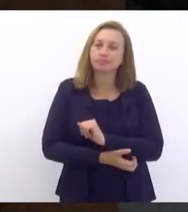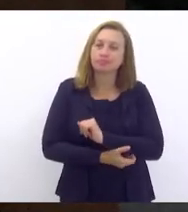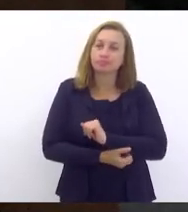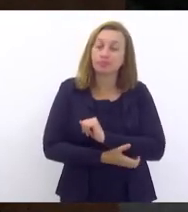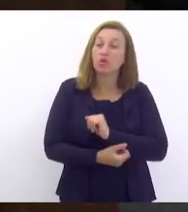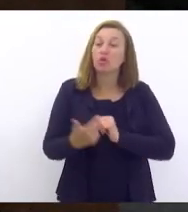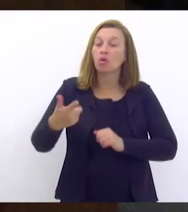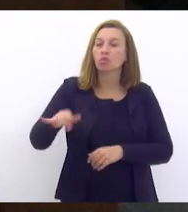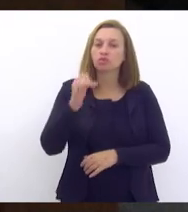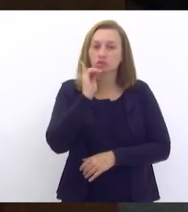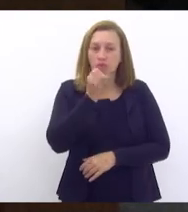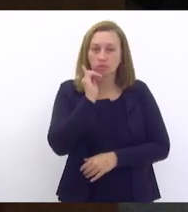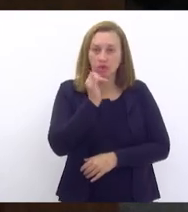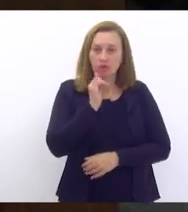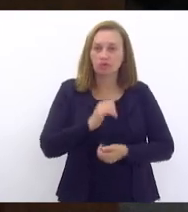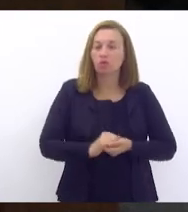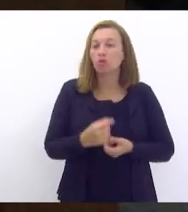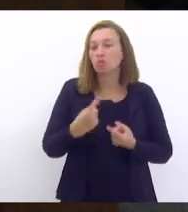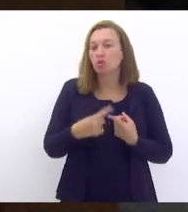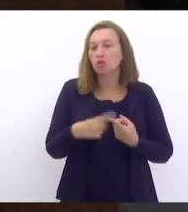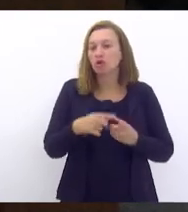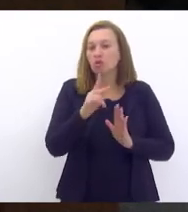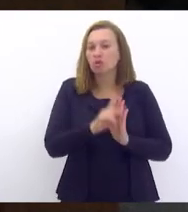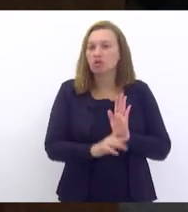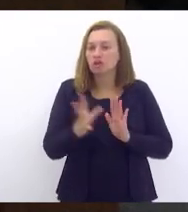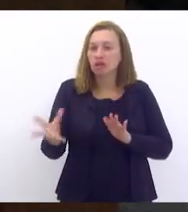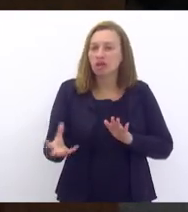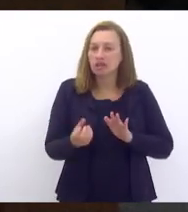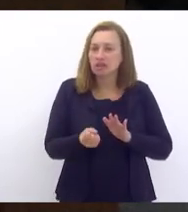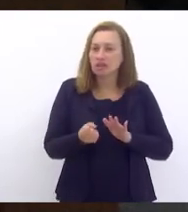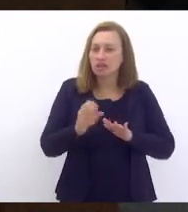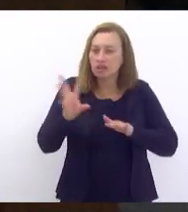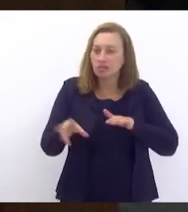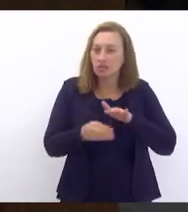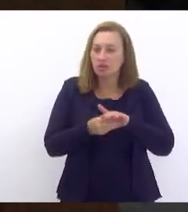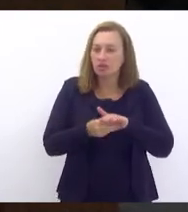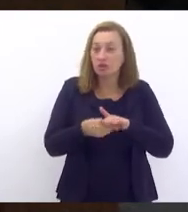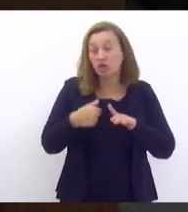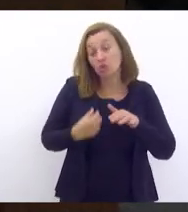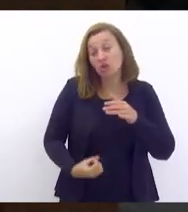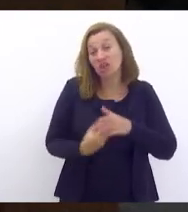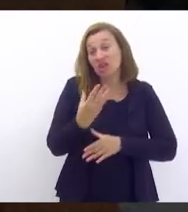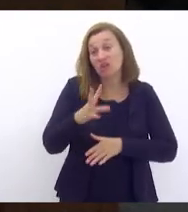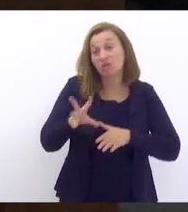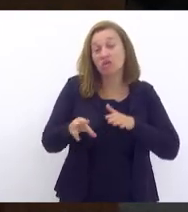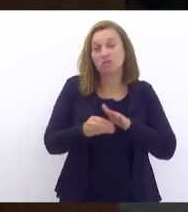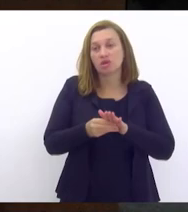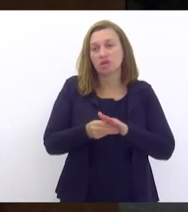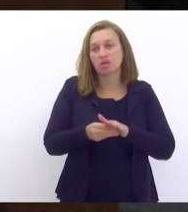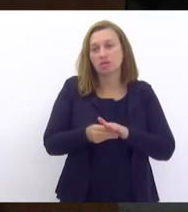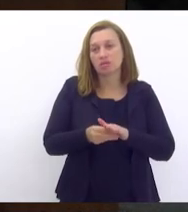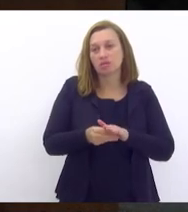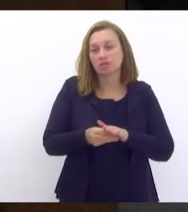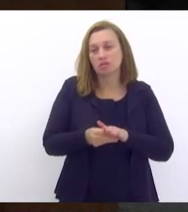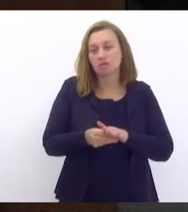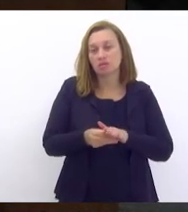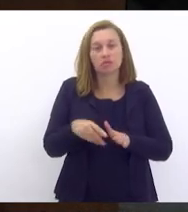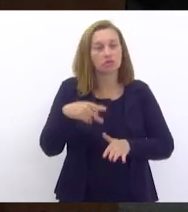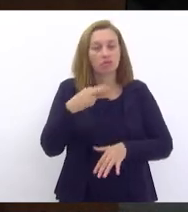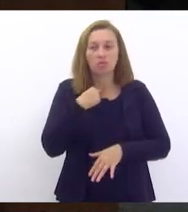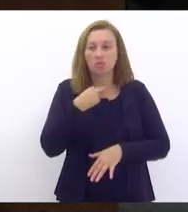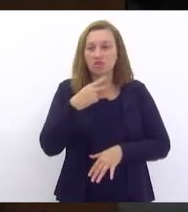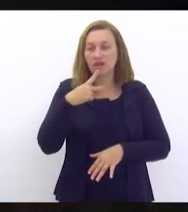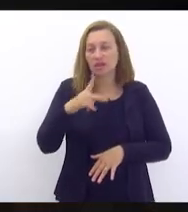outro relator, porque o projeto recebeu uma emenda, eu sou autor da emenda, para que não dê parecer sobre minha própria